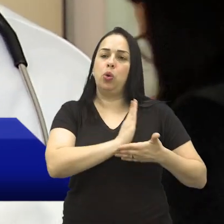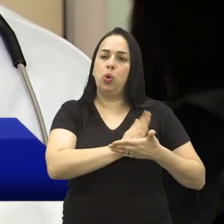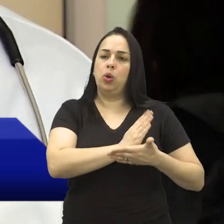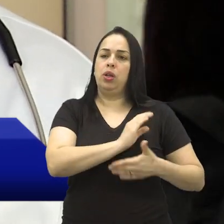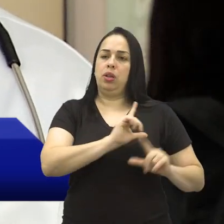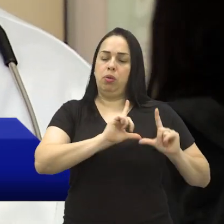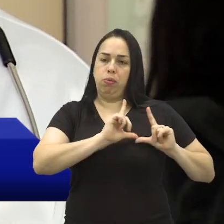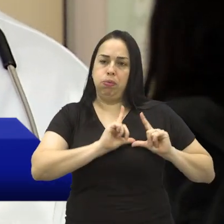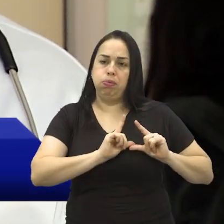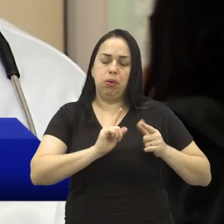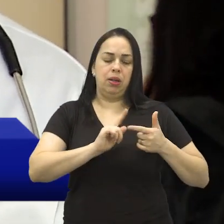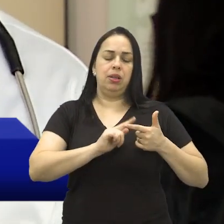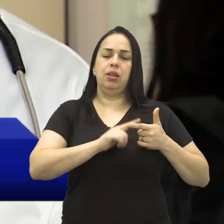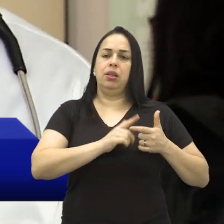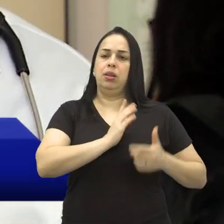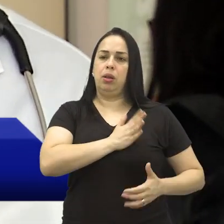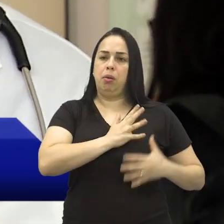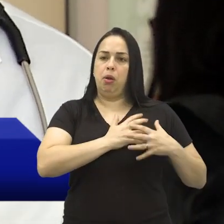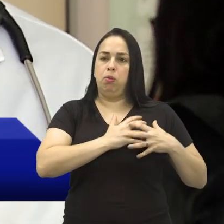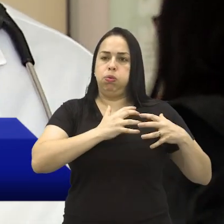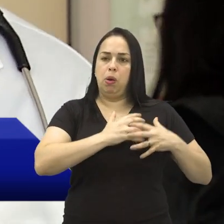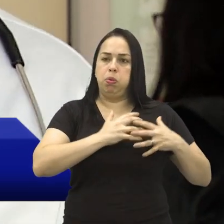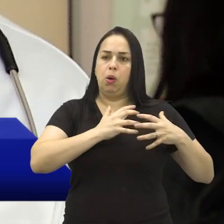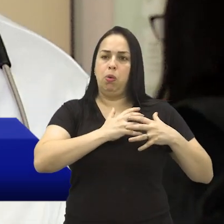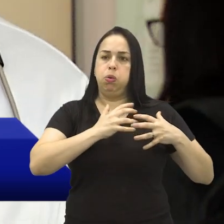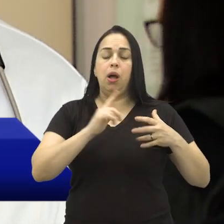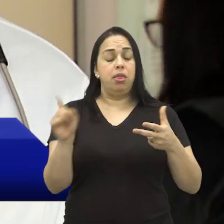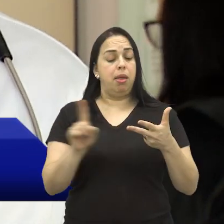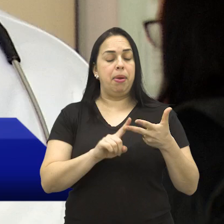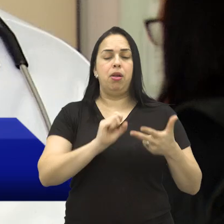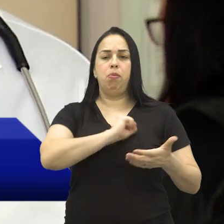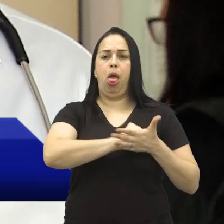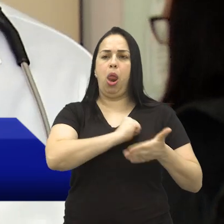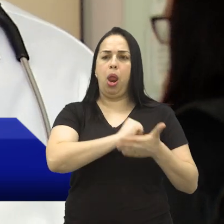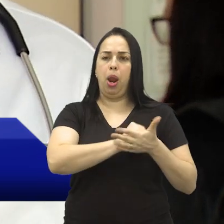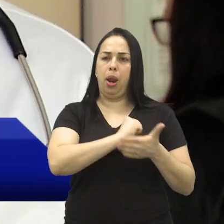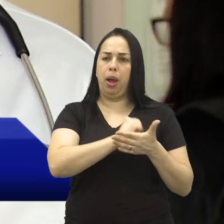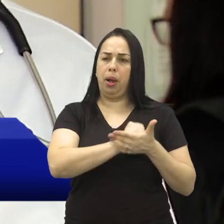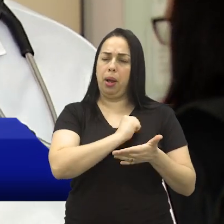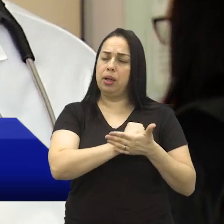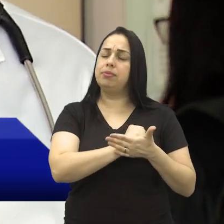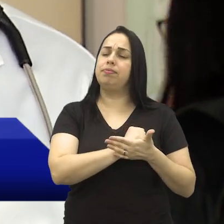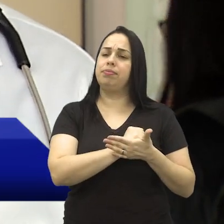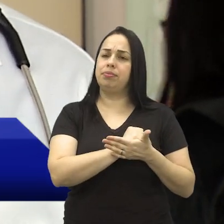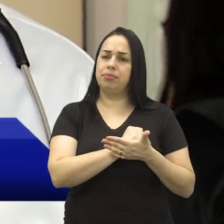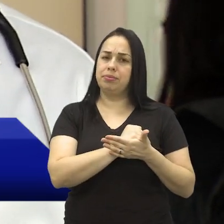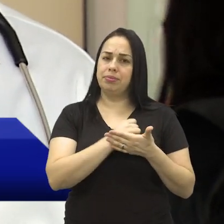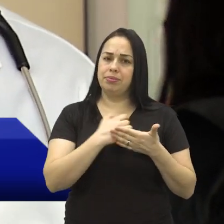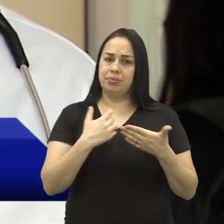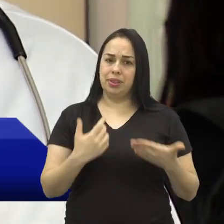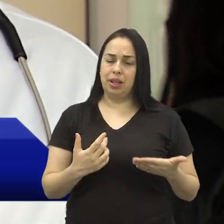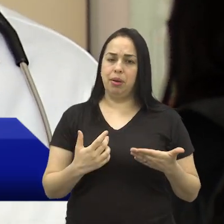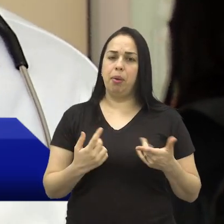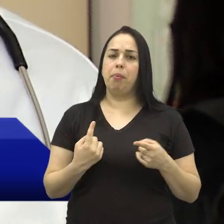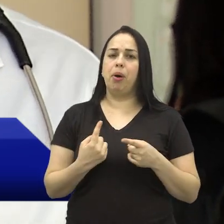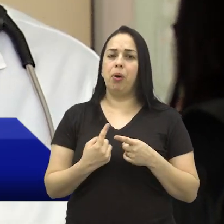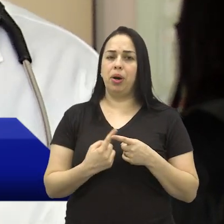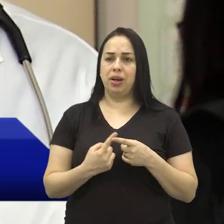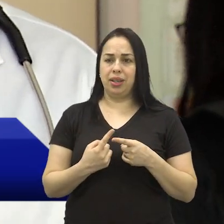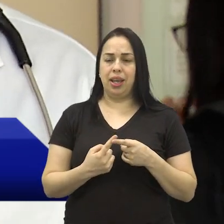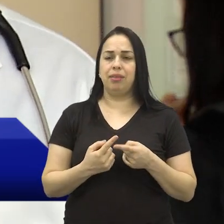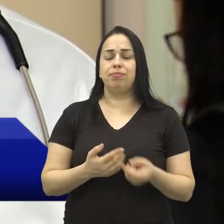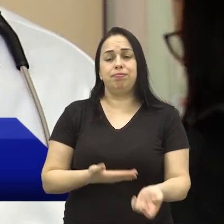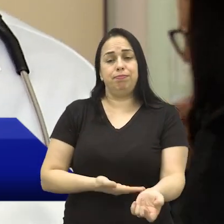AVC, insuficiência cardíaca e até algumas arritmias é possível ser e ter relação com esse aumento e